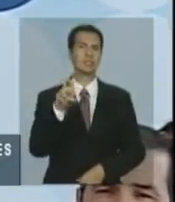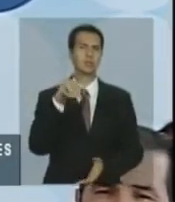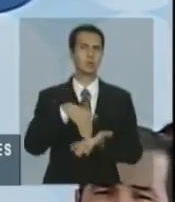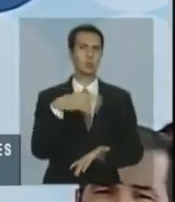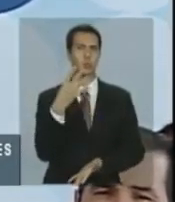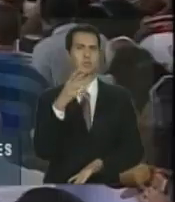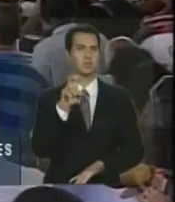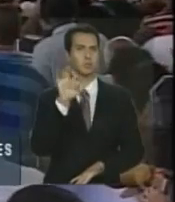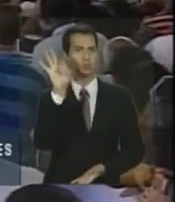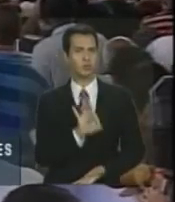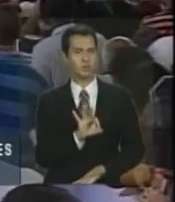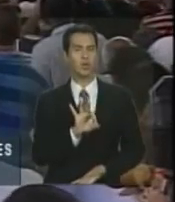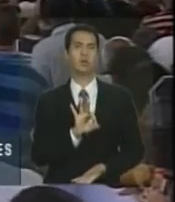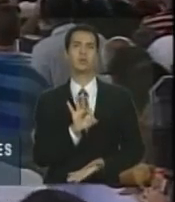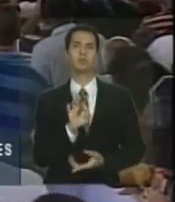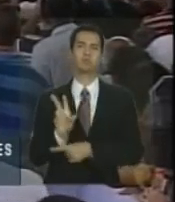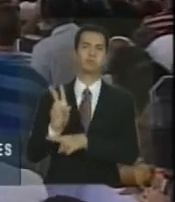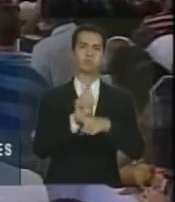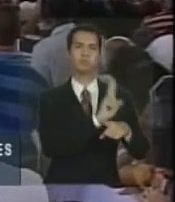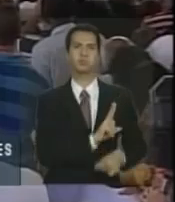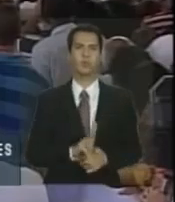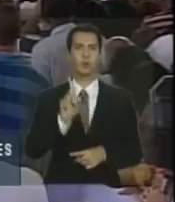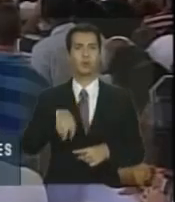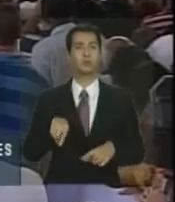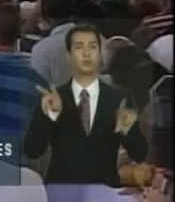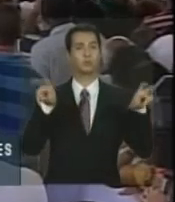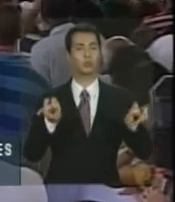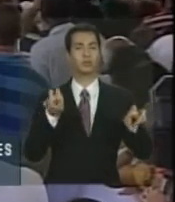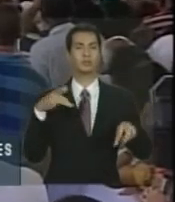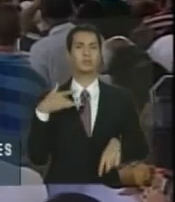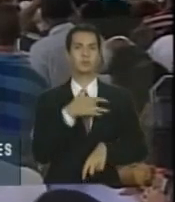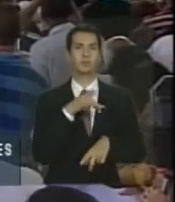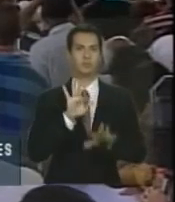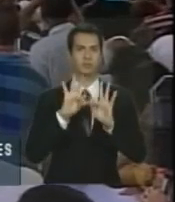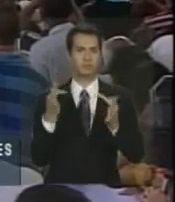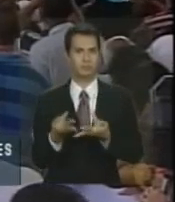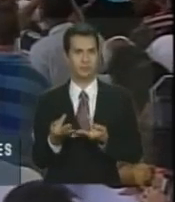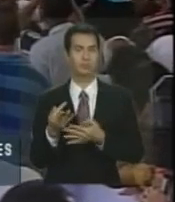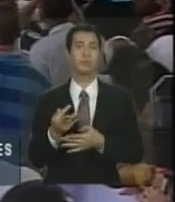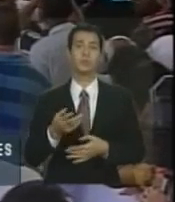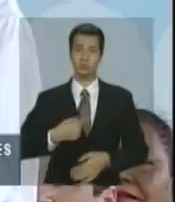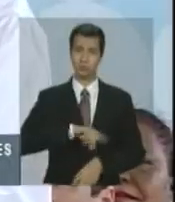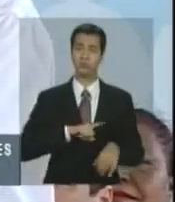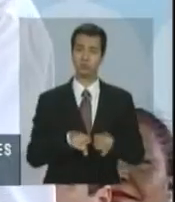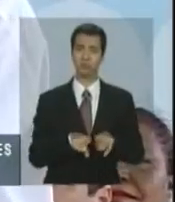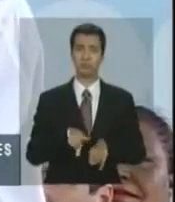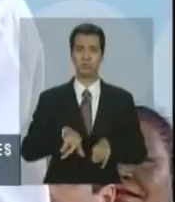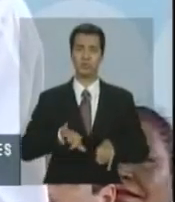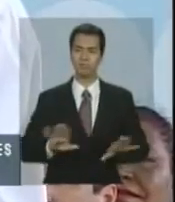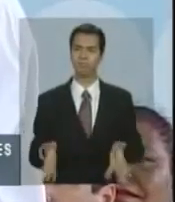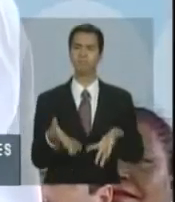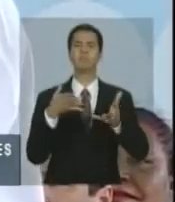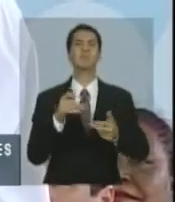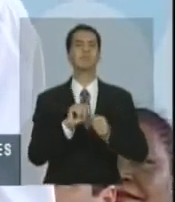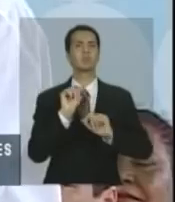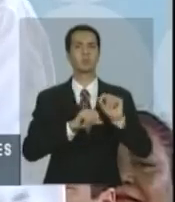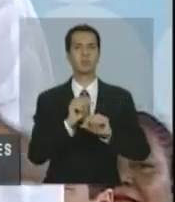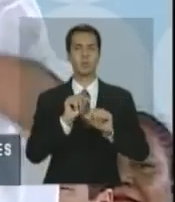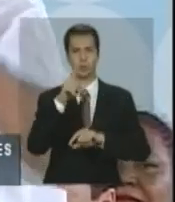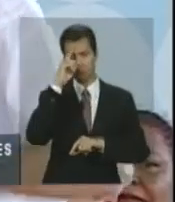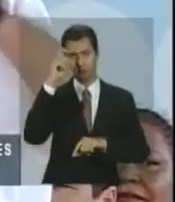da Família e vamos promover, sim, como estamos promovendo há um tempo nessa parceria, uma evolução na nossa rede de